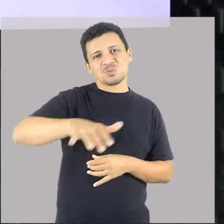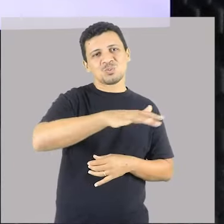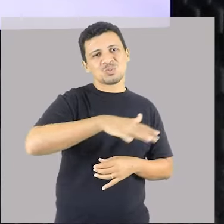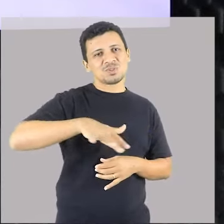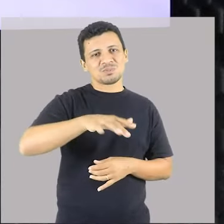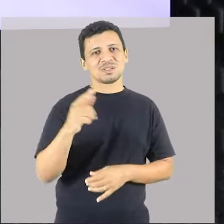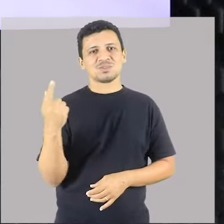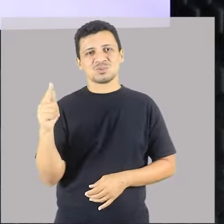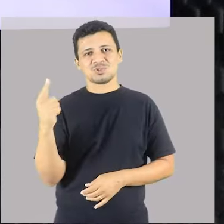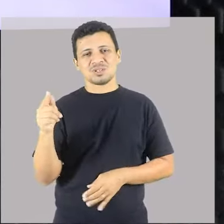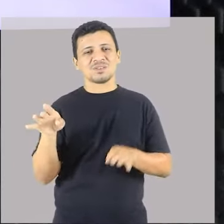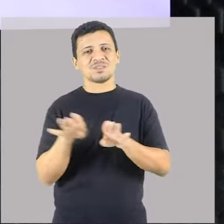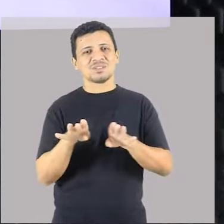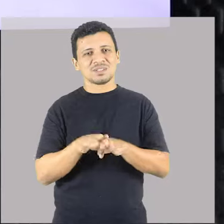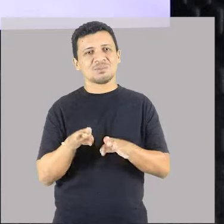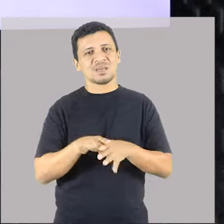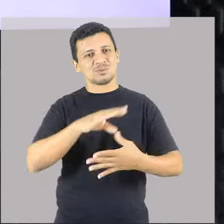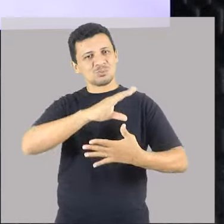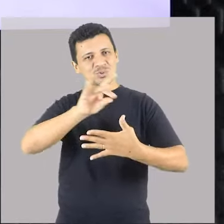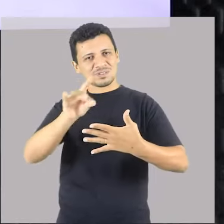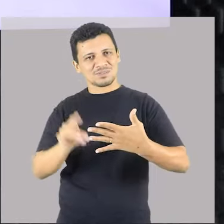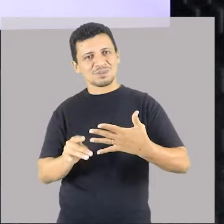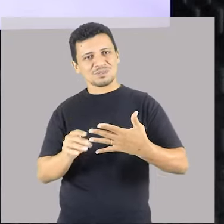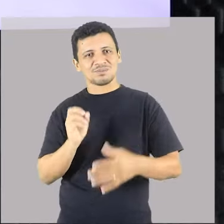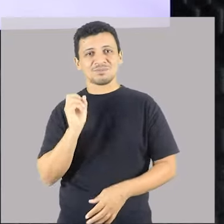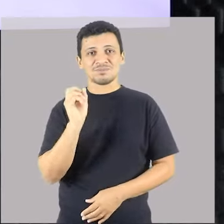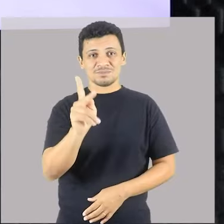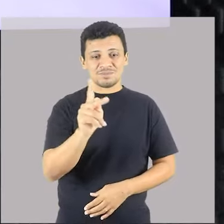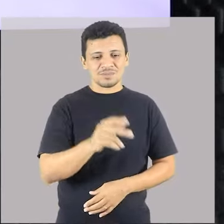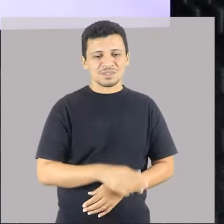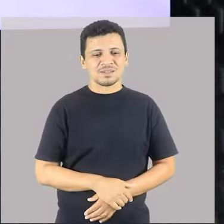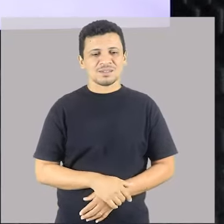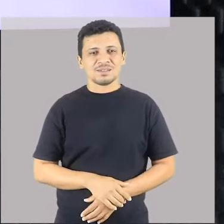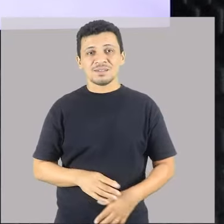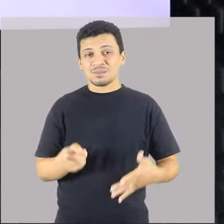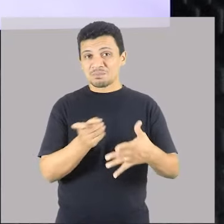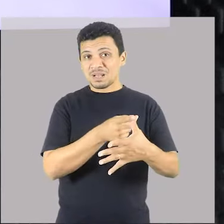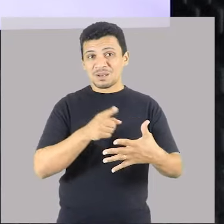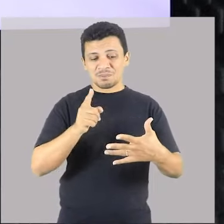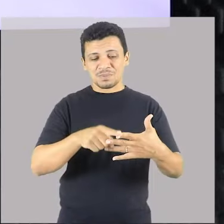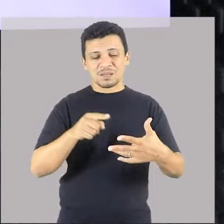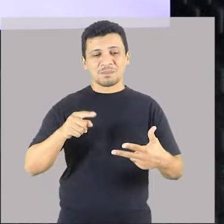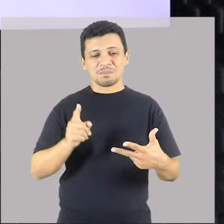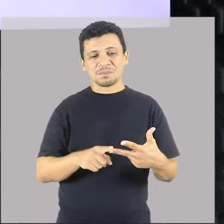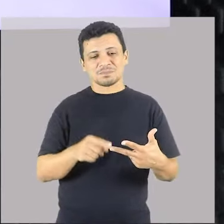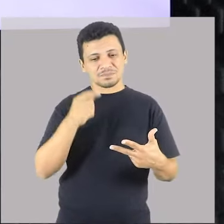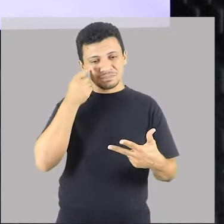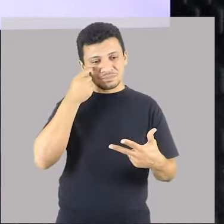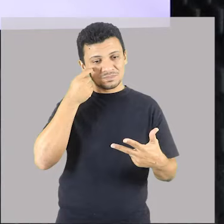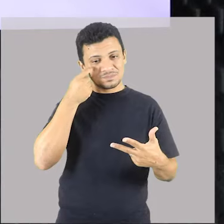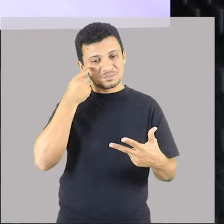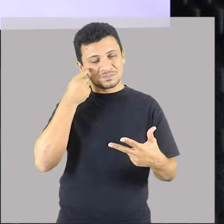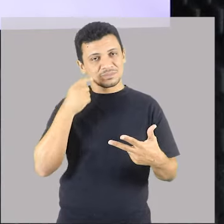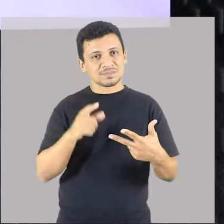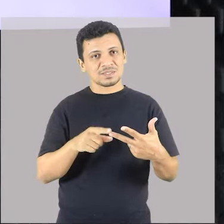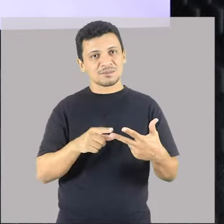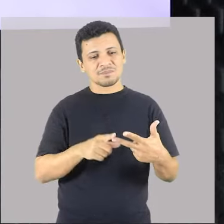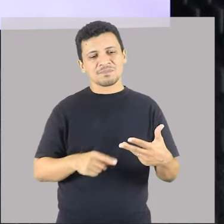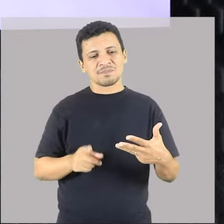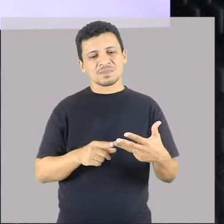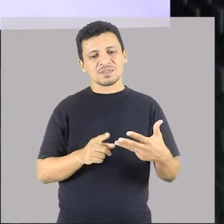geográfic e dos elos entre ele fechou vamos para mais um conceito importante vamos fechar os